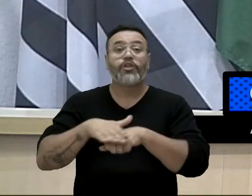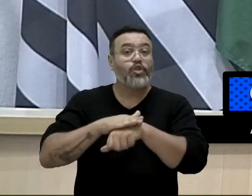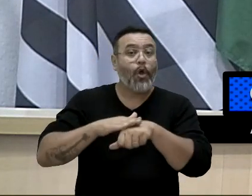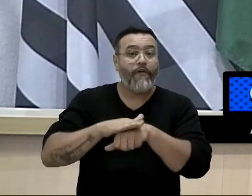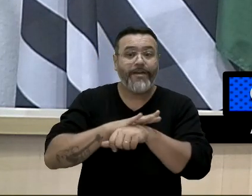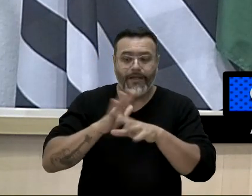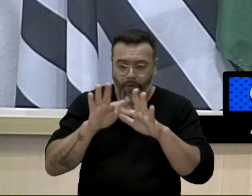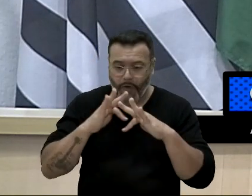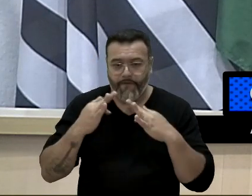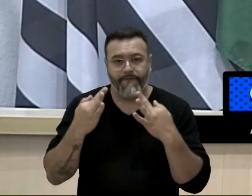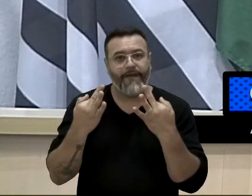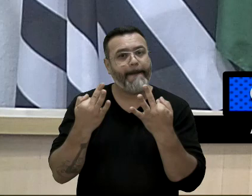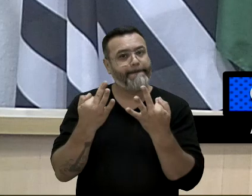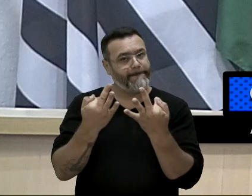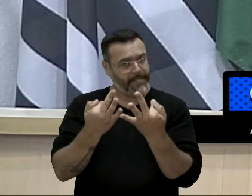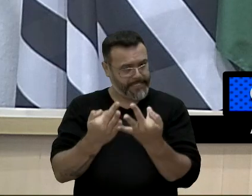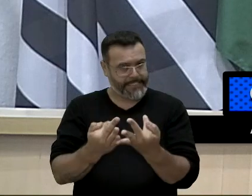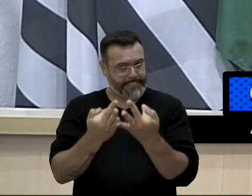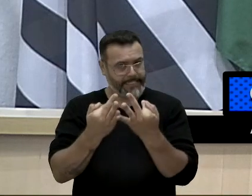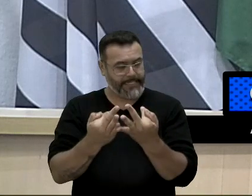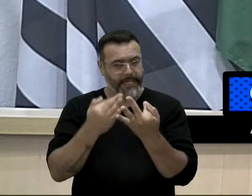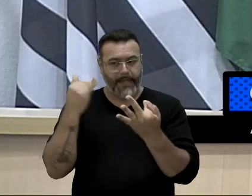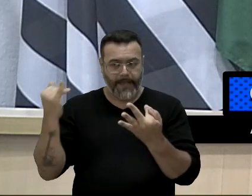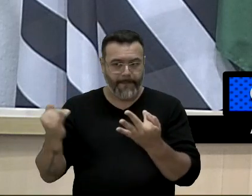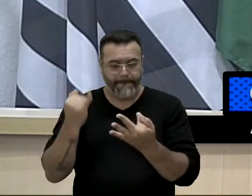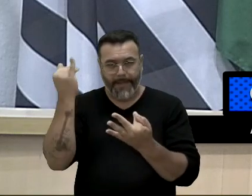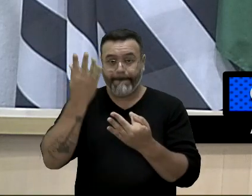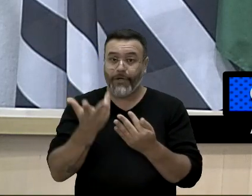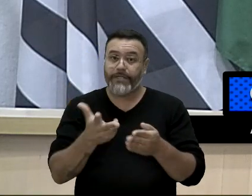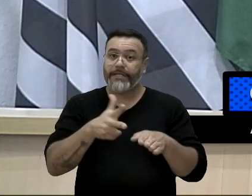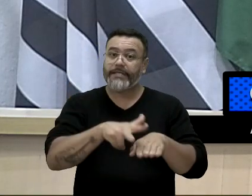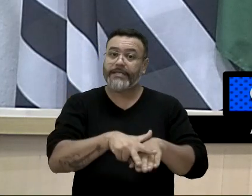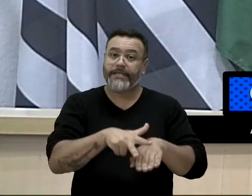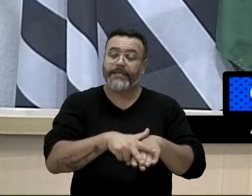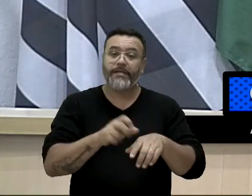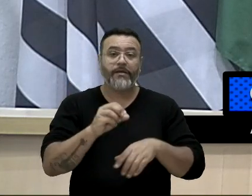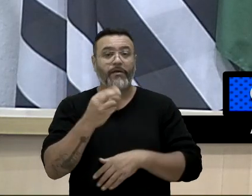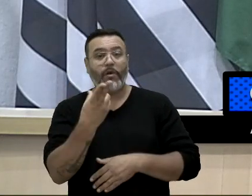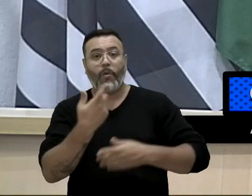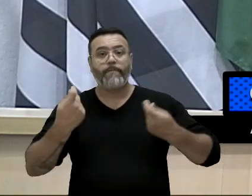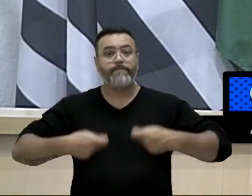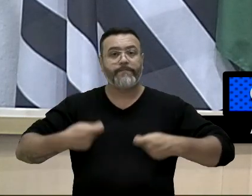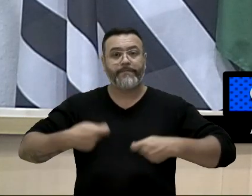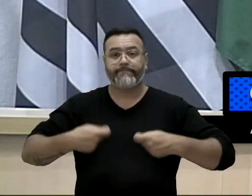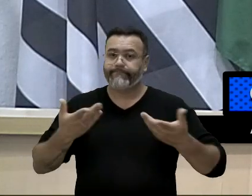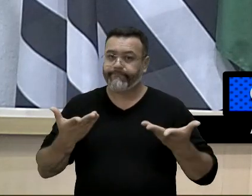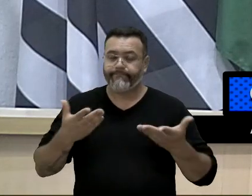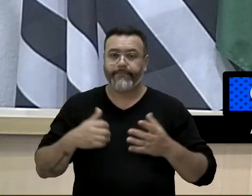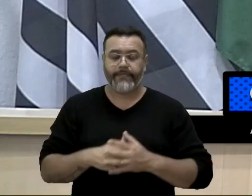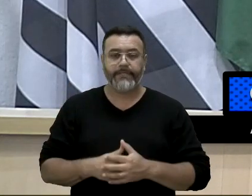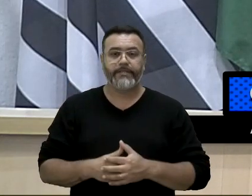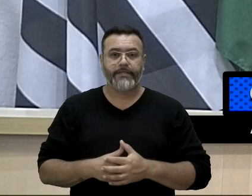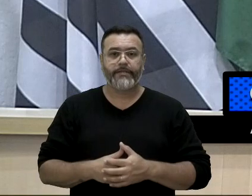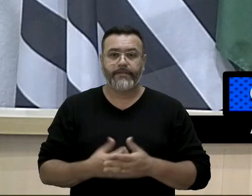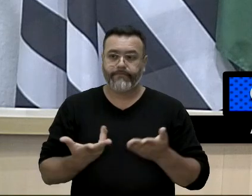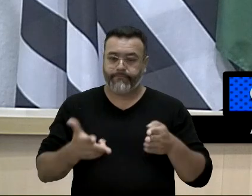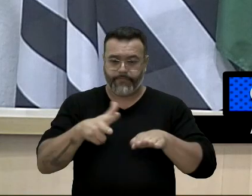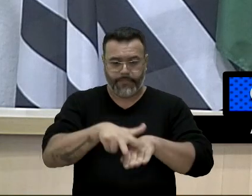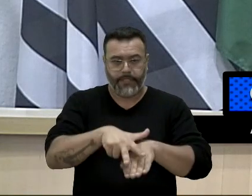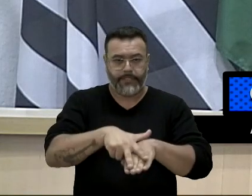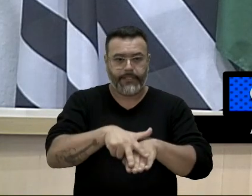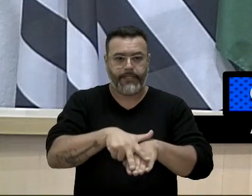a real importância daquela internação ou necessidade até mesmo daquela internação,